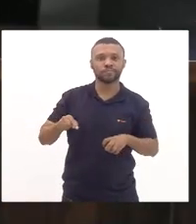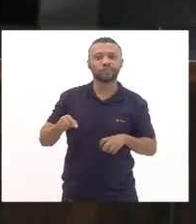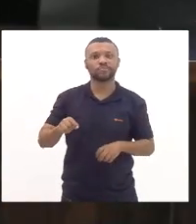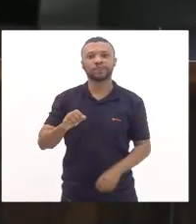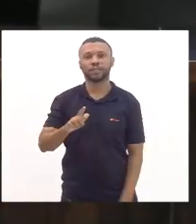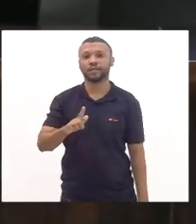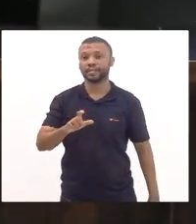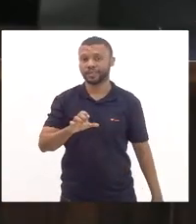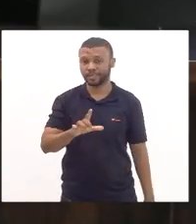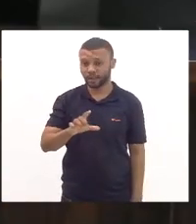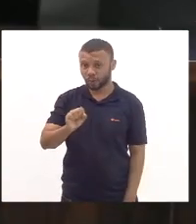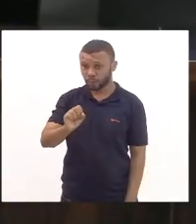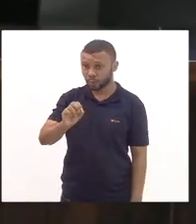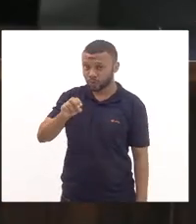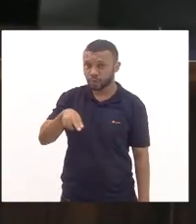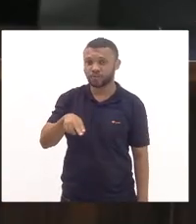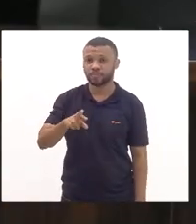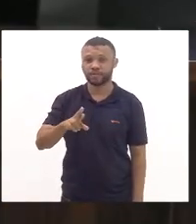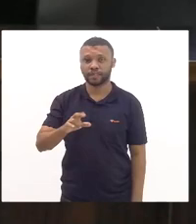Gelson Ribas,